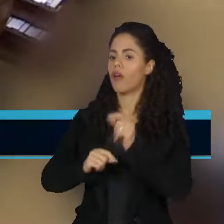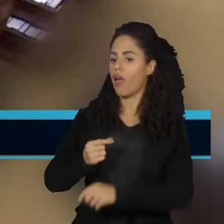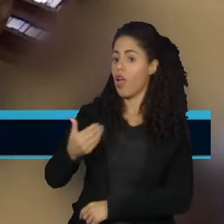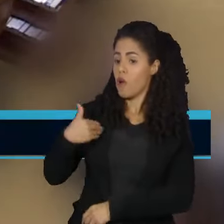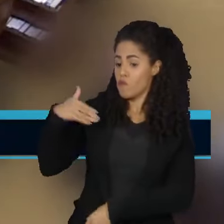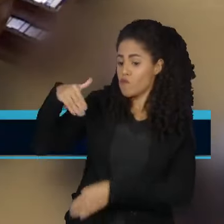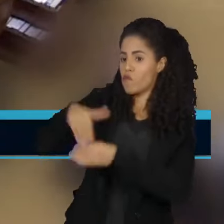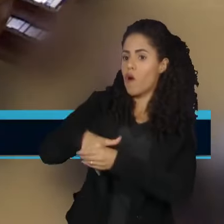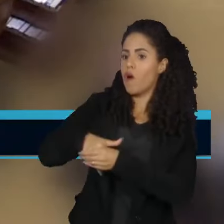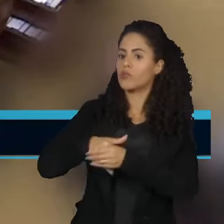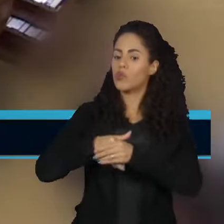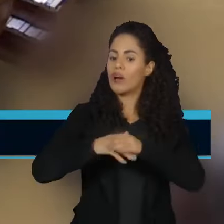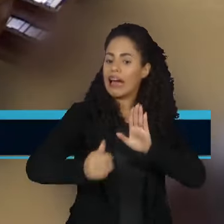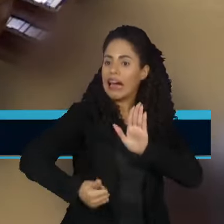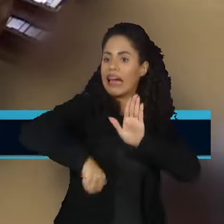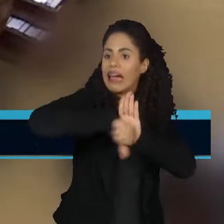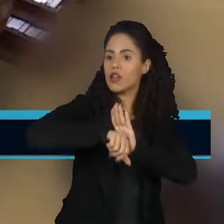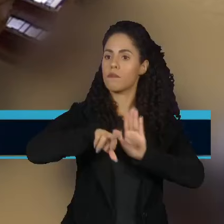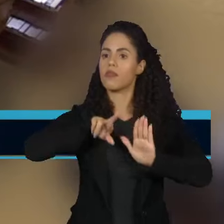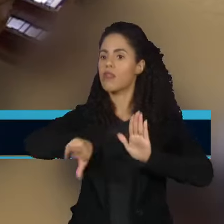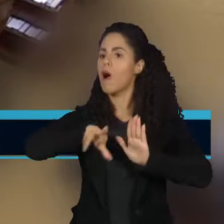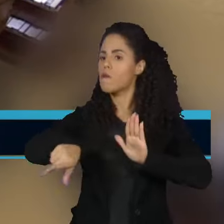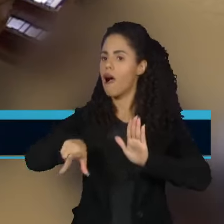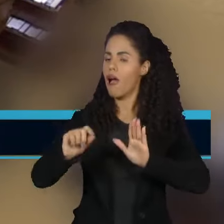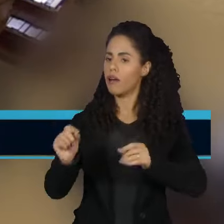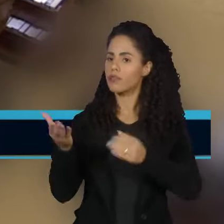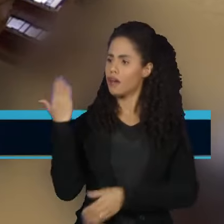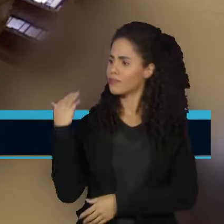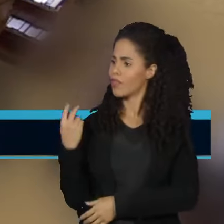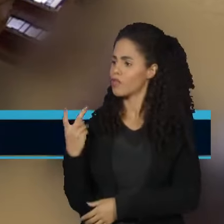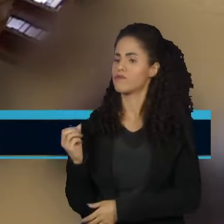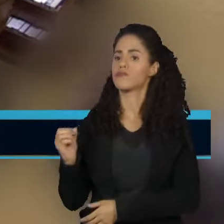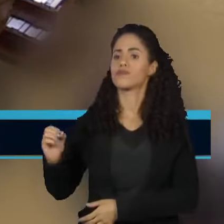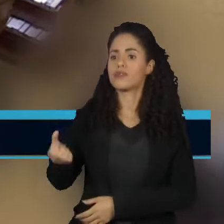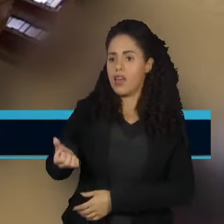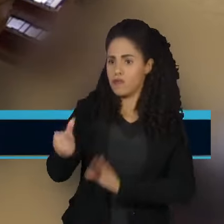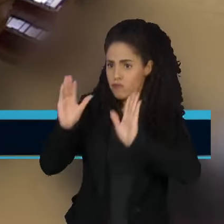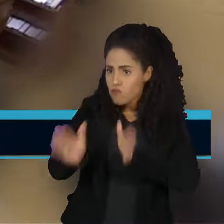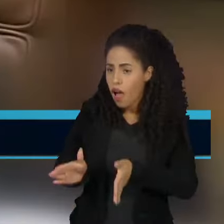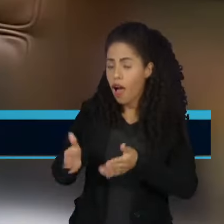pela descriminalização, porque a descriminalização já existe desde 2006,